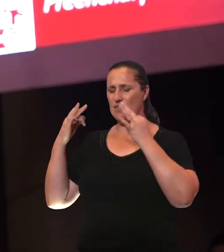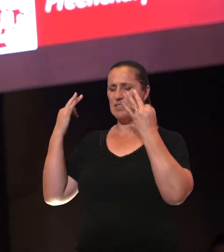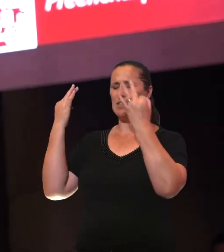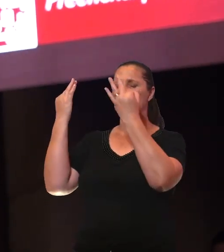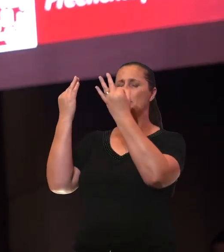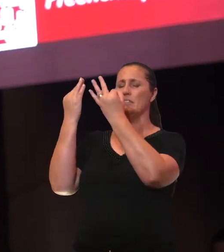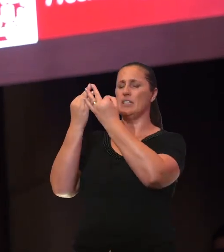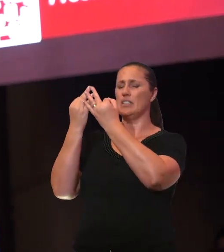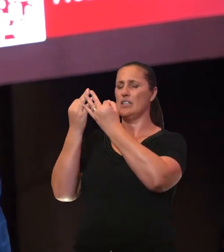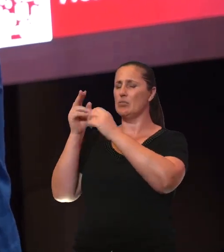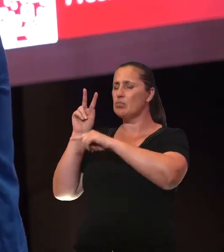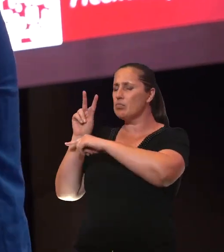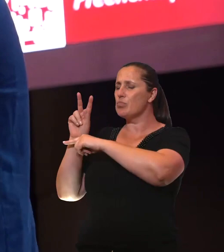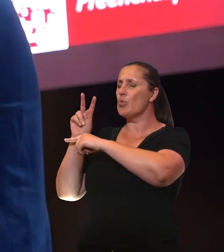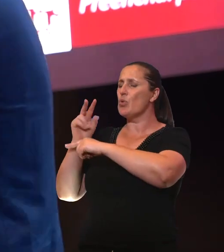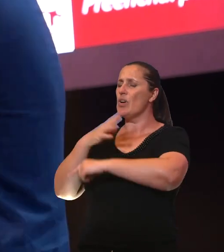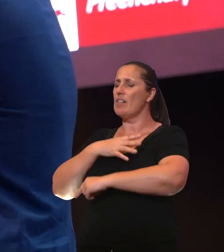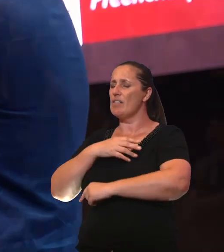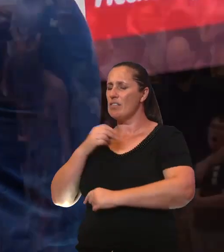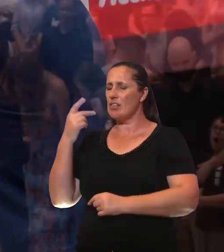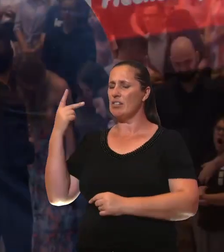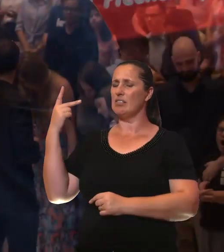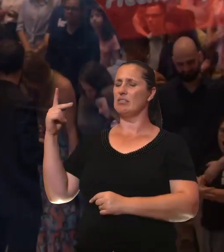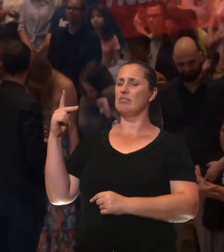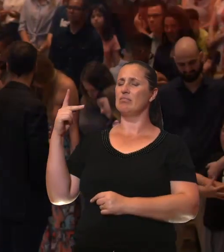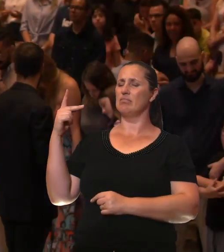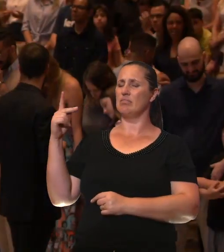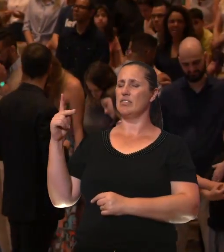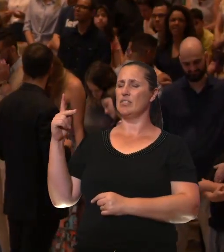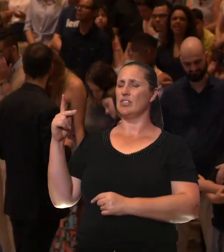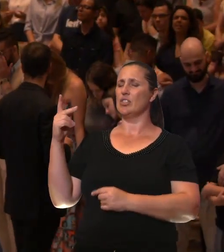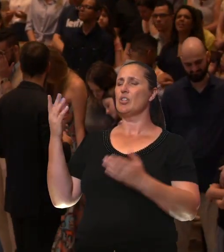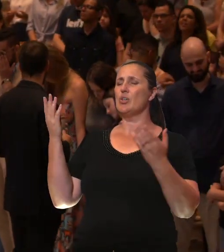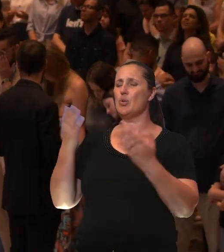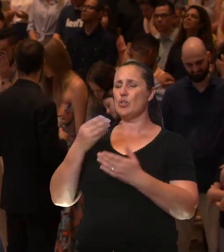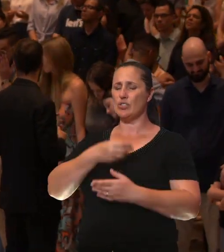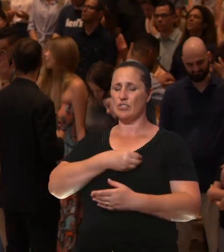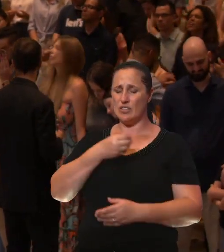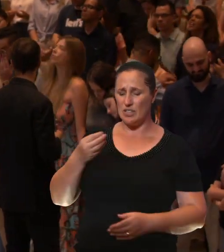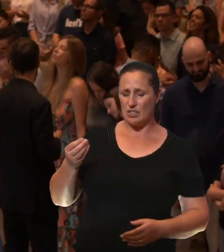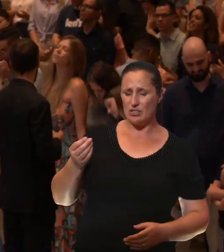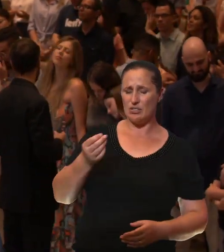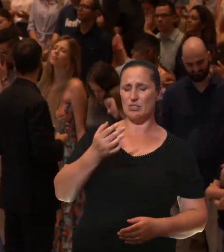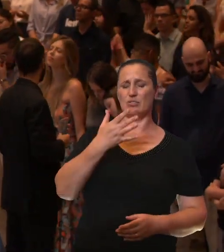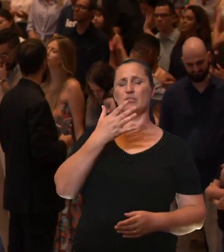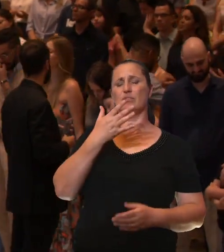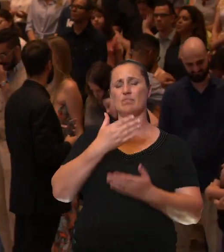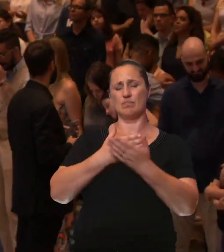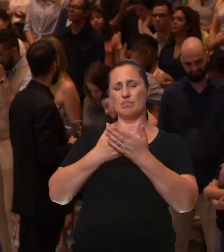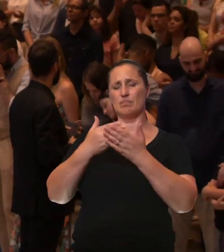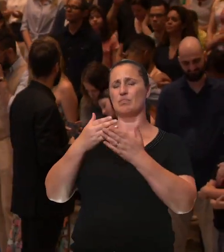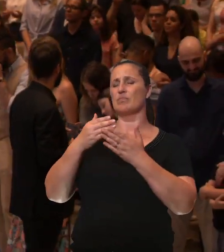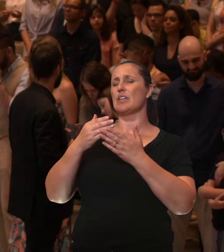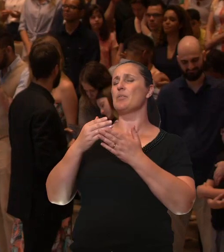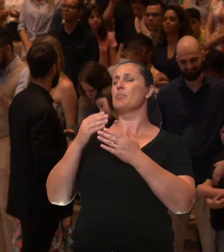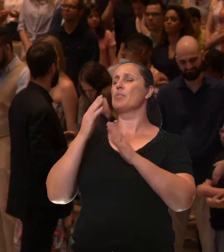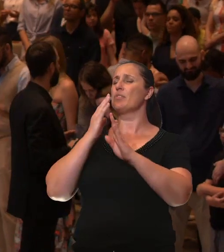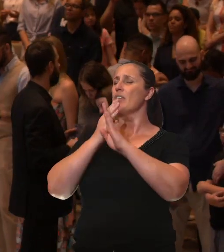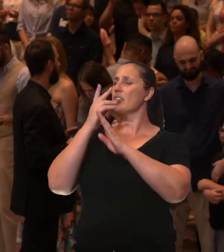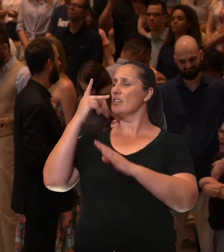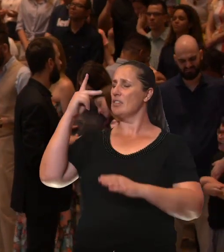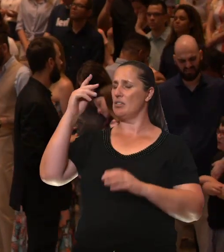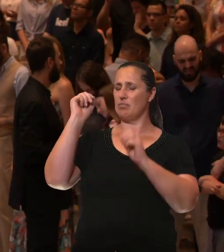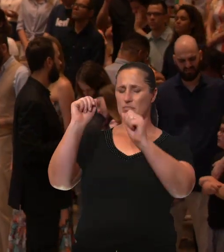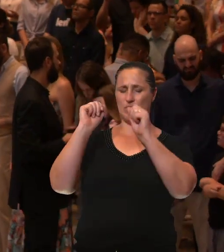vida, guarda os teus filhos, que hoje uma realidade nova se estabeleça pelo poder do